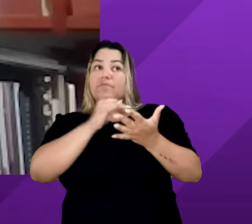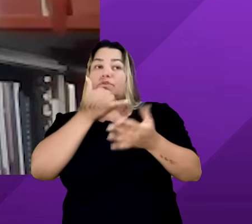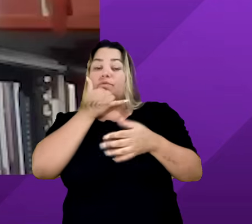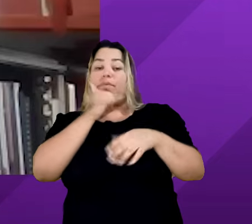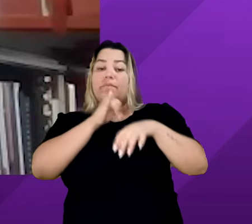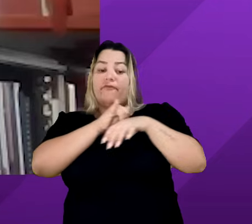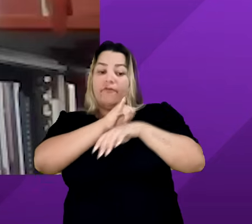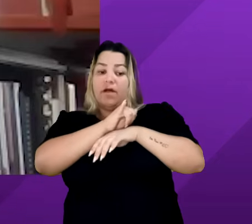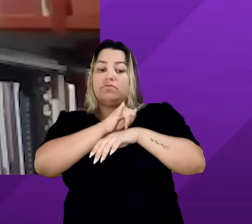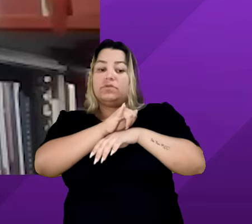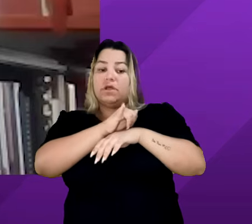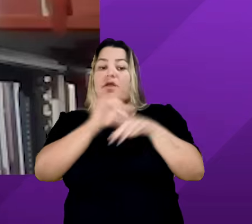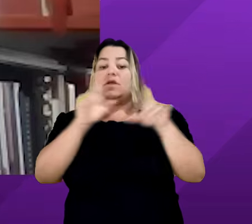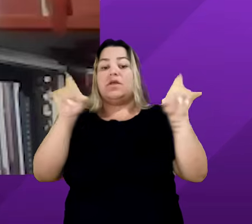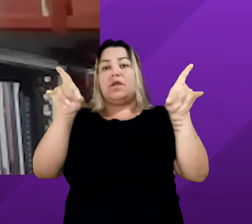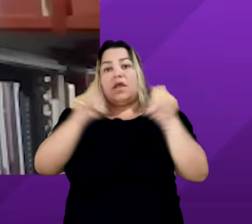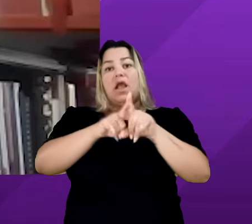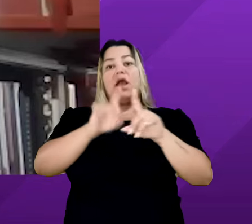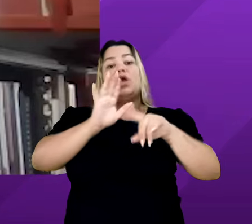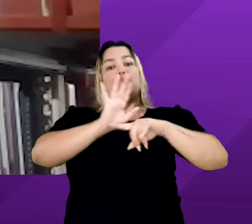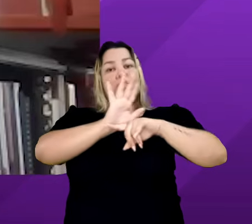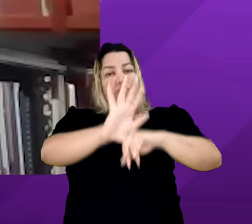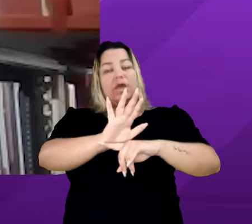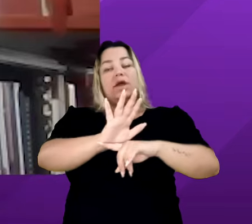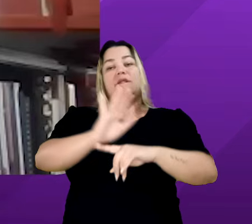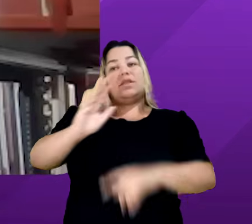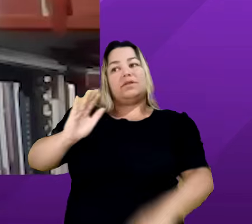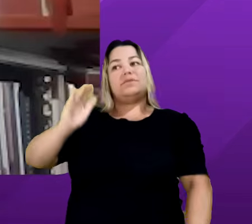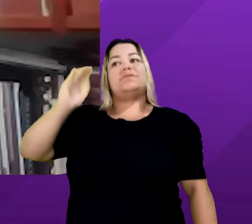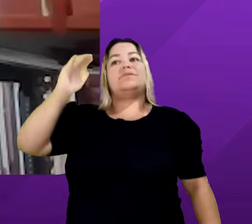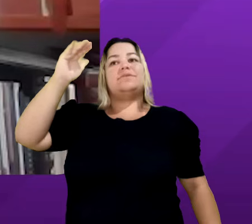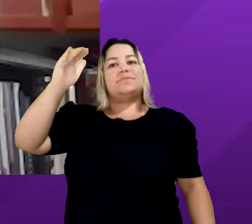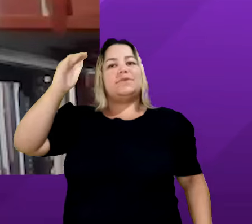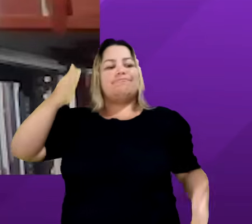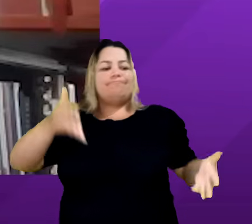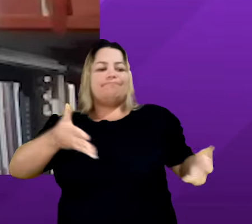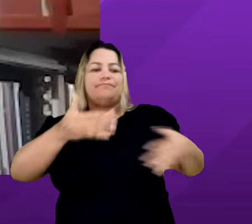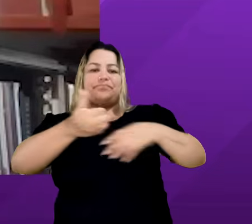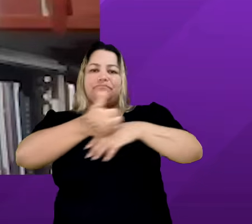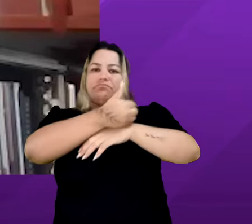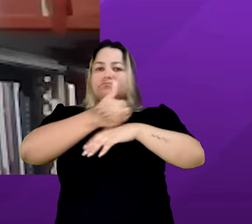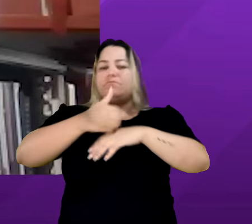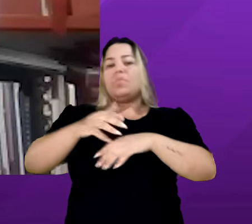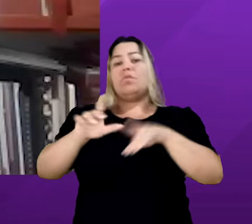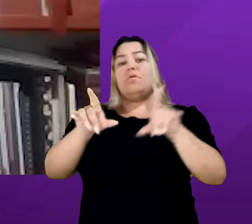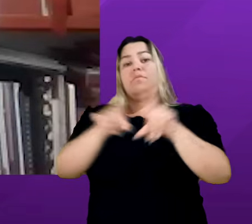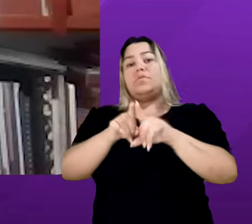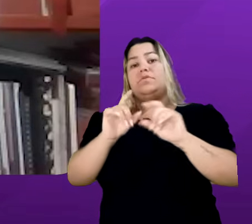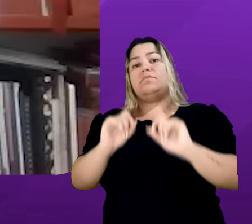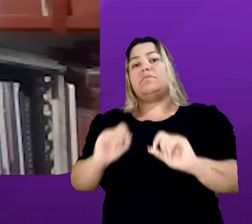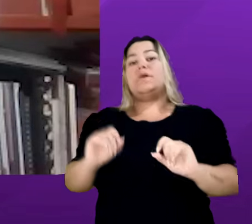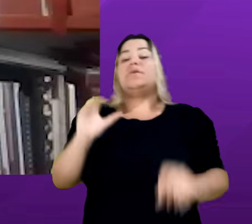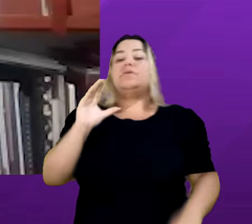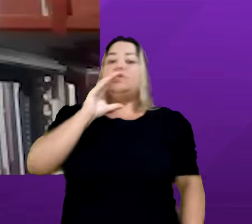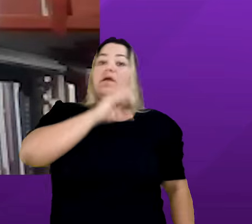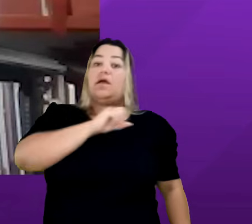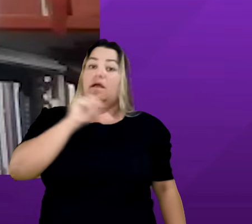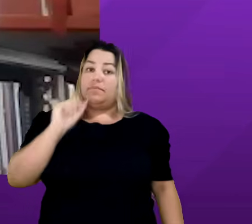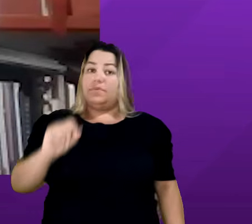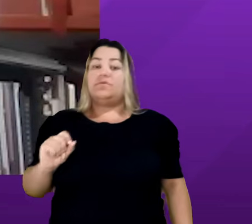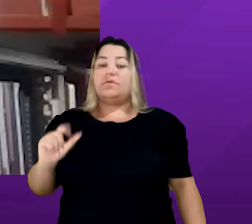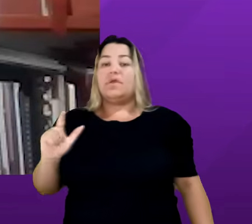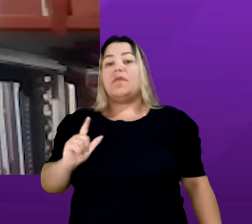a crescerem, a se empoderarem muito mais rápido. E eu fiquei super feliz